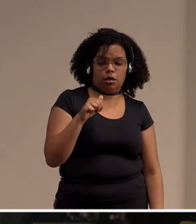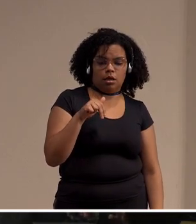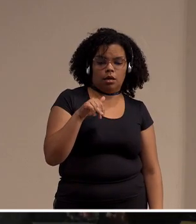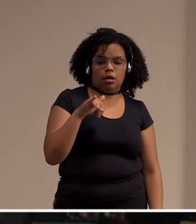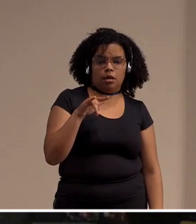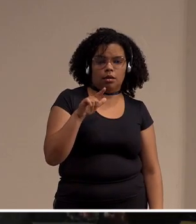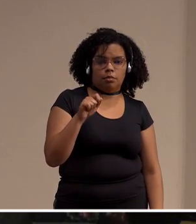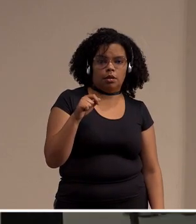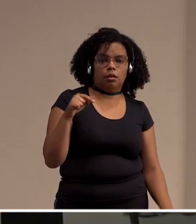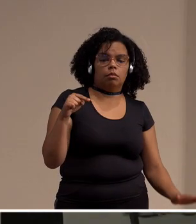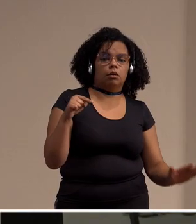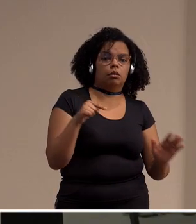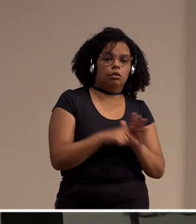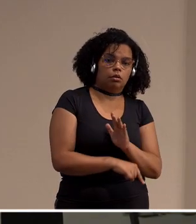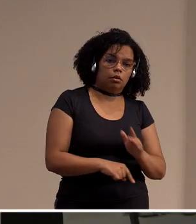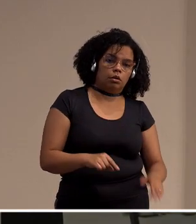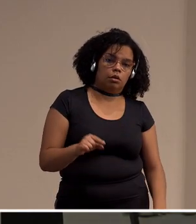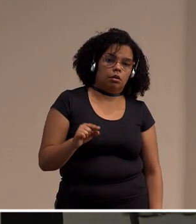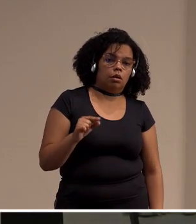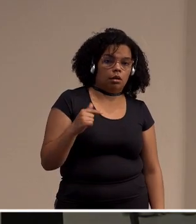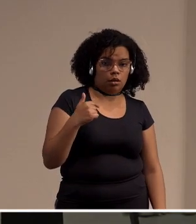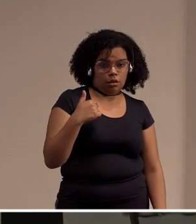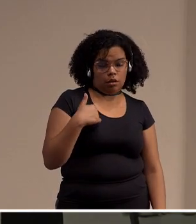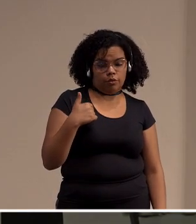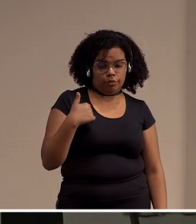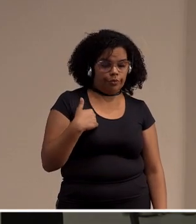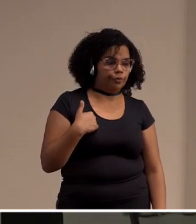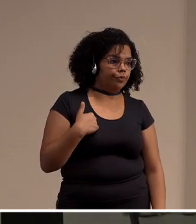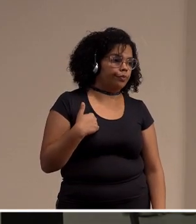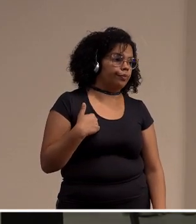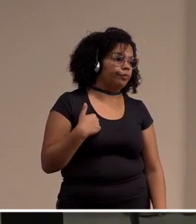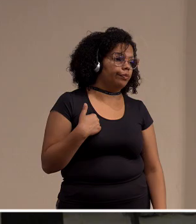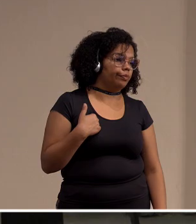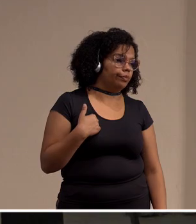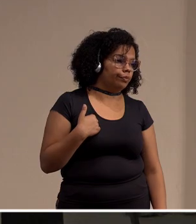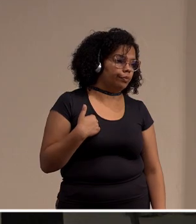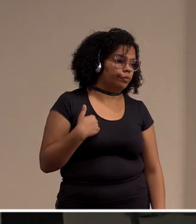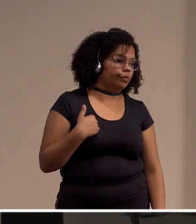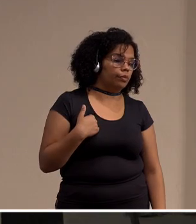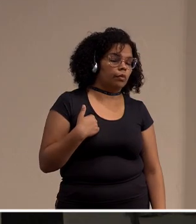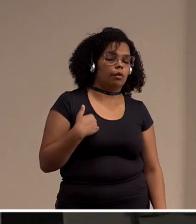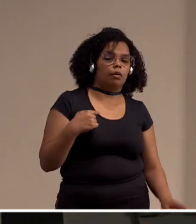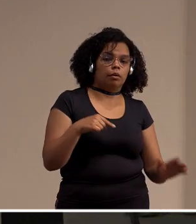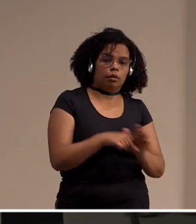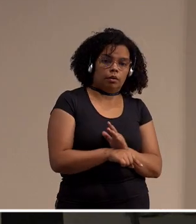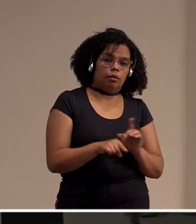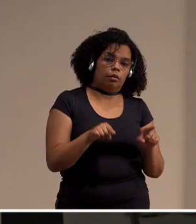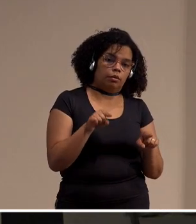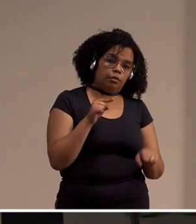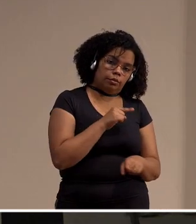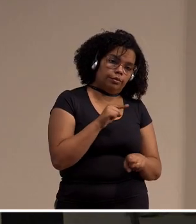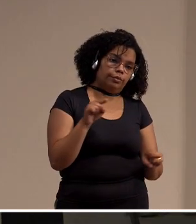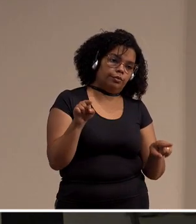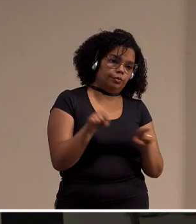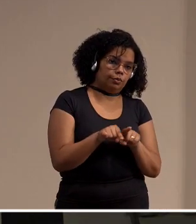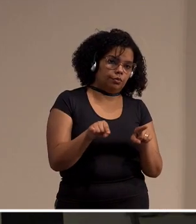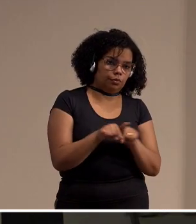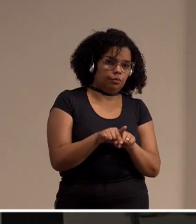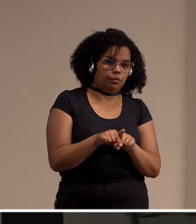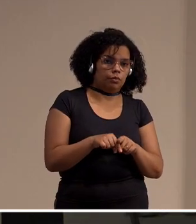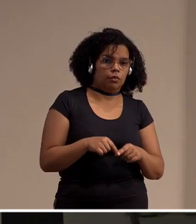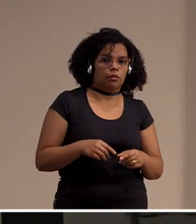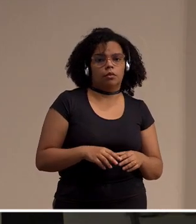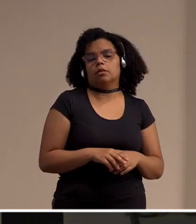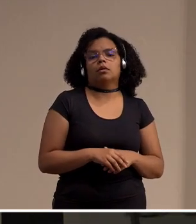houve uma pergunta para ela, e eu vou acabar inevitavelmente puxando ela para você também. E